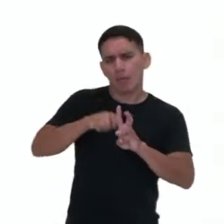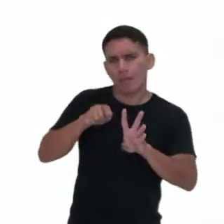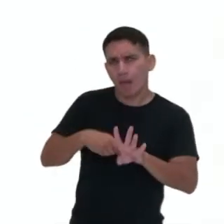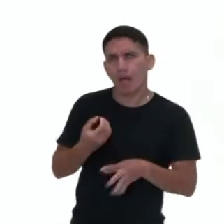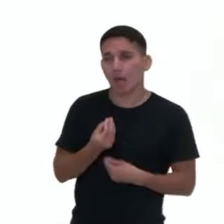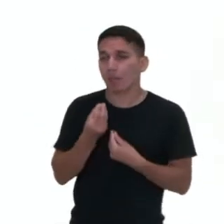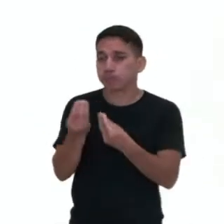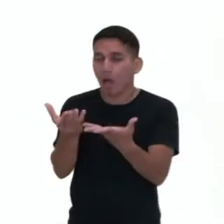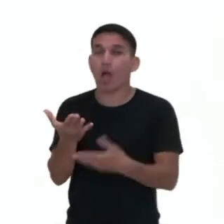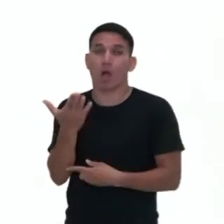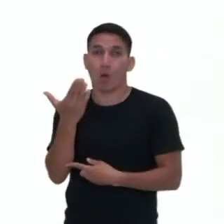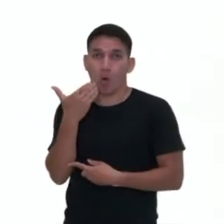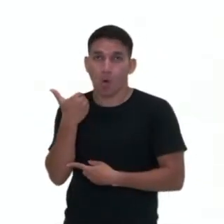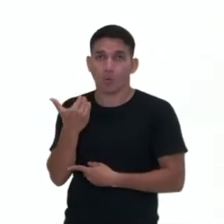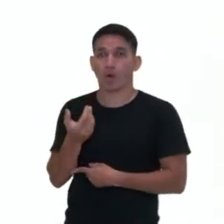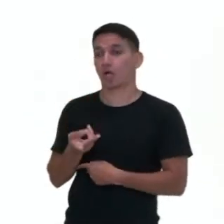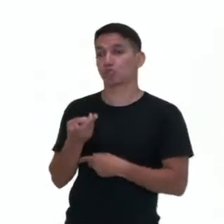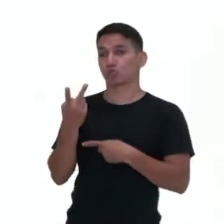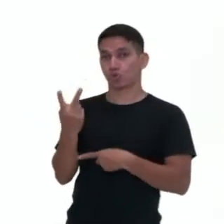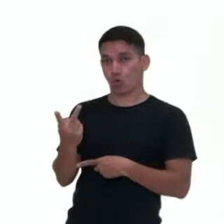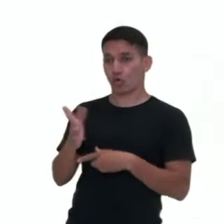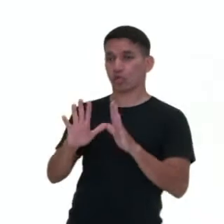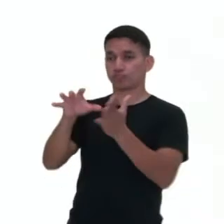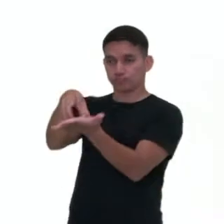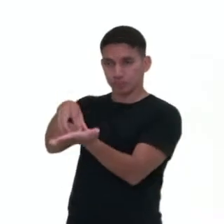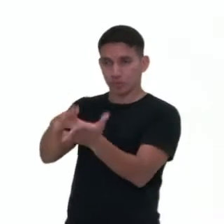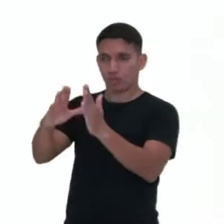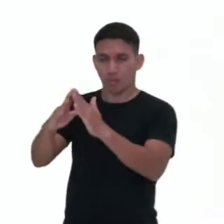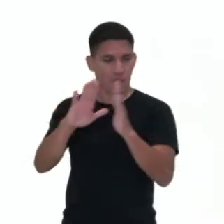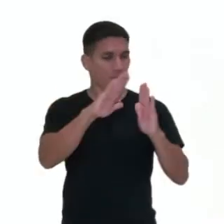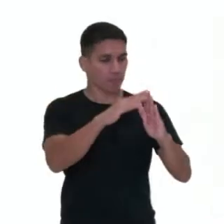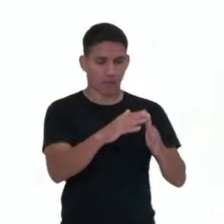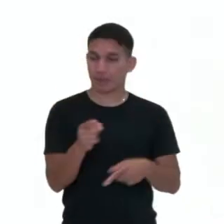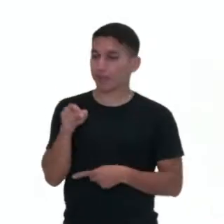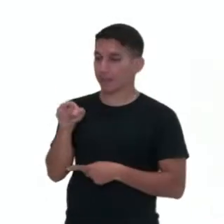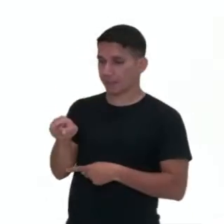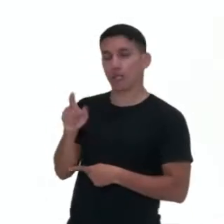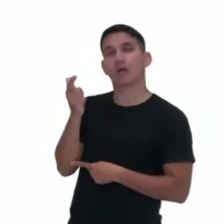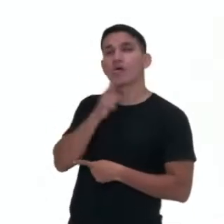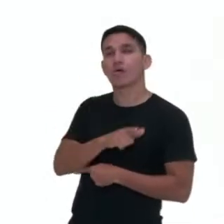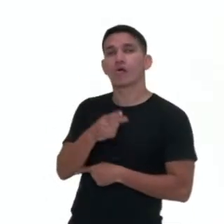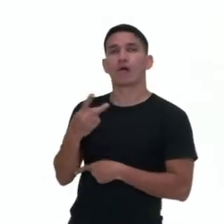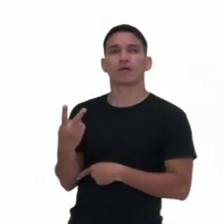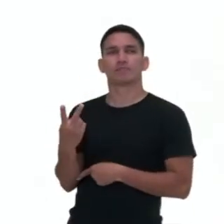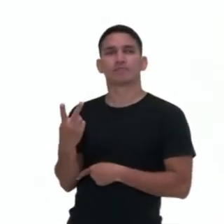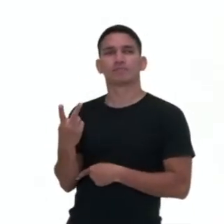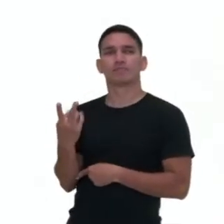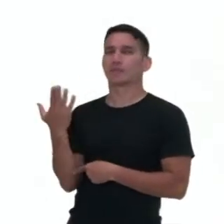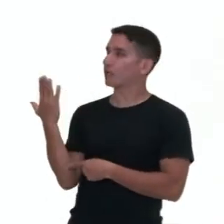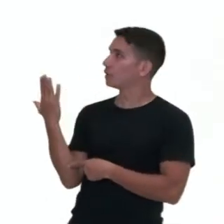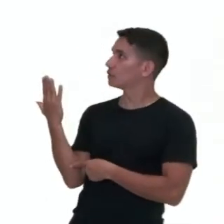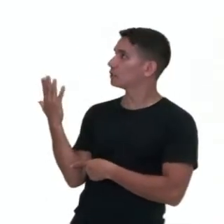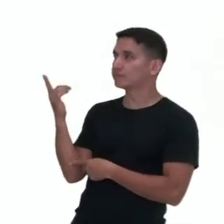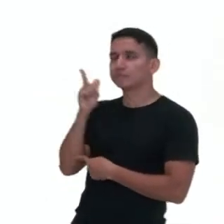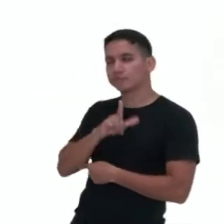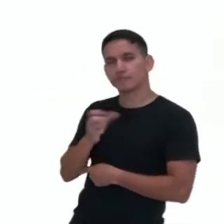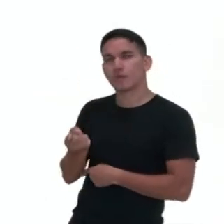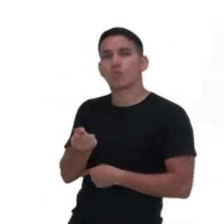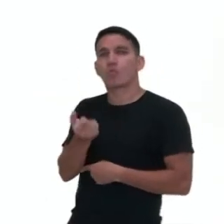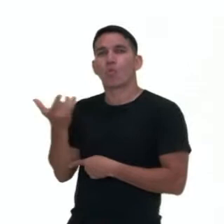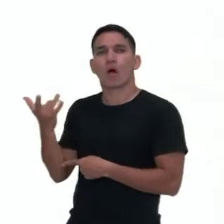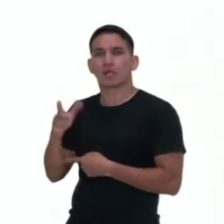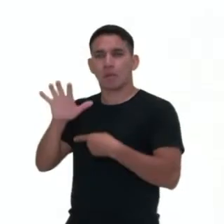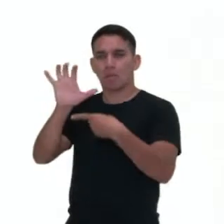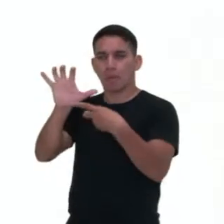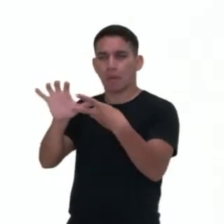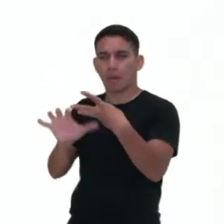abrigos. Para o abrigo 1, são doados 25 kg de arroz, 20 kg de feijão, 30 kg de carne e